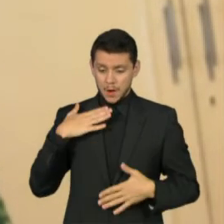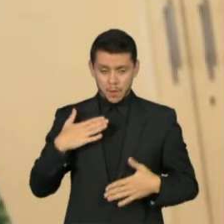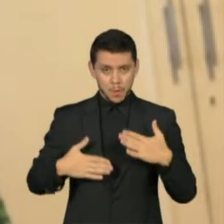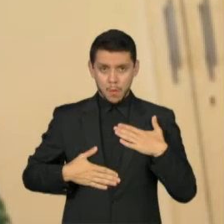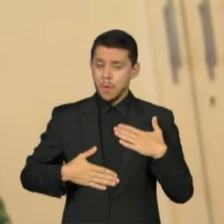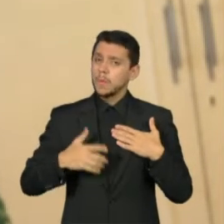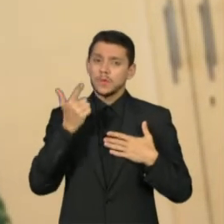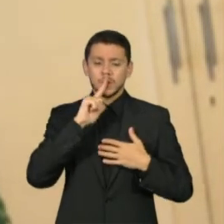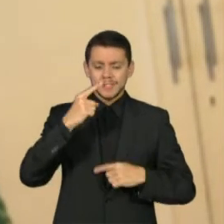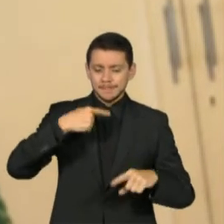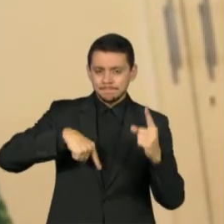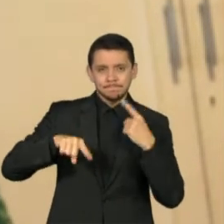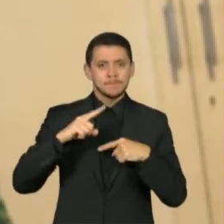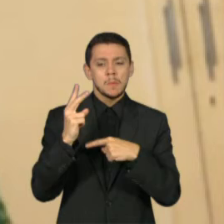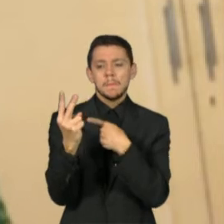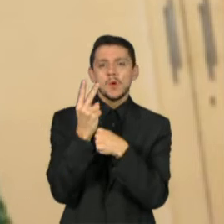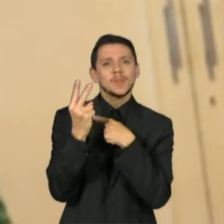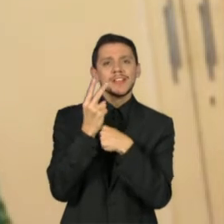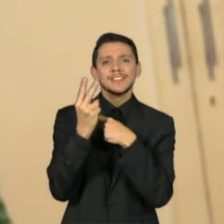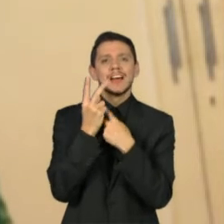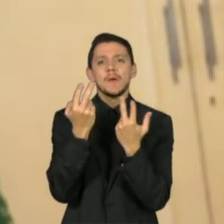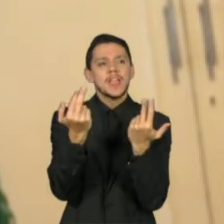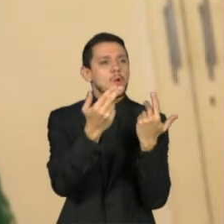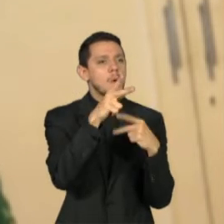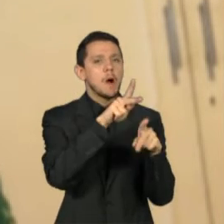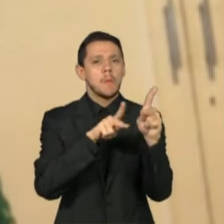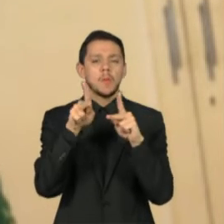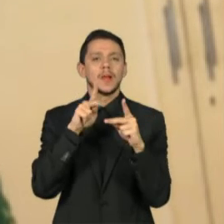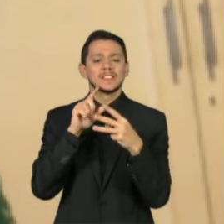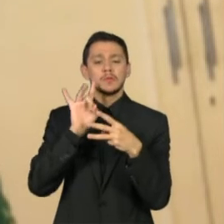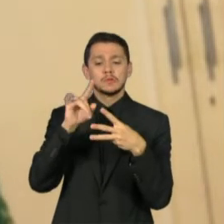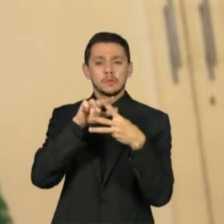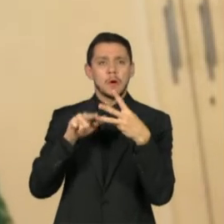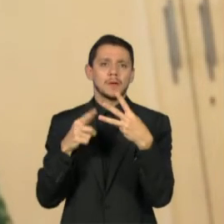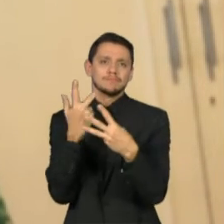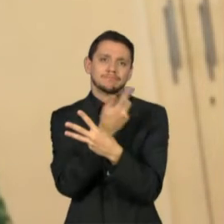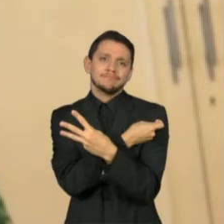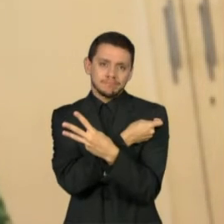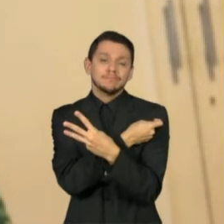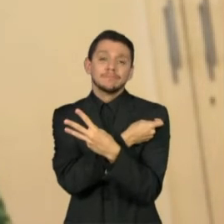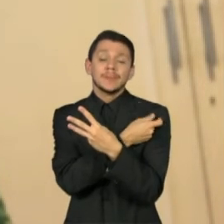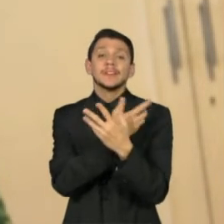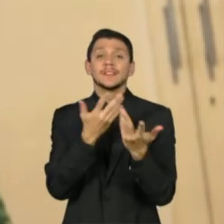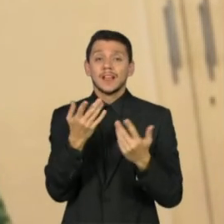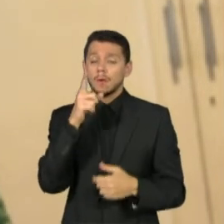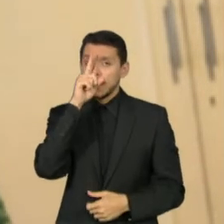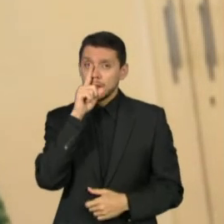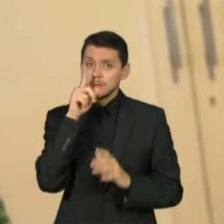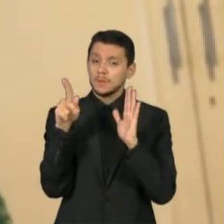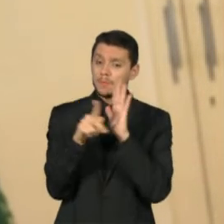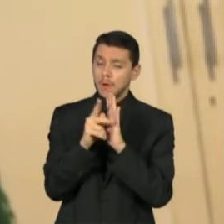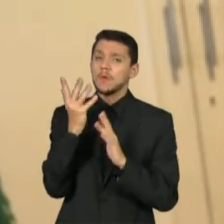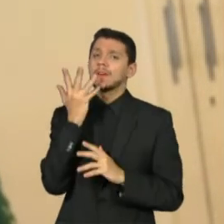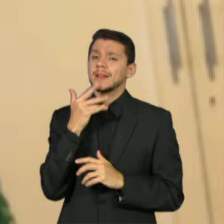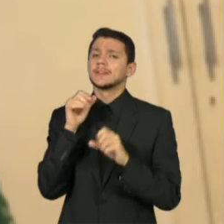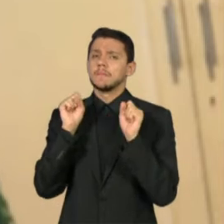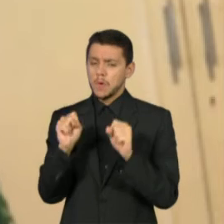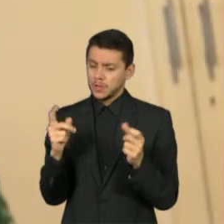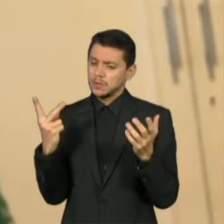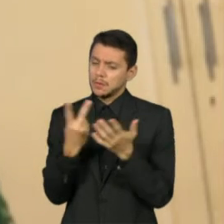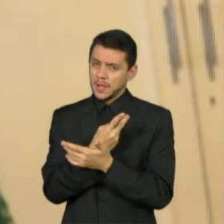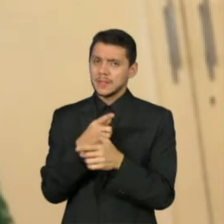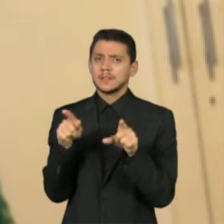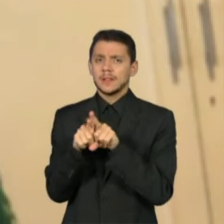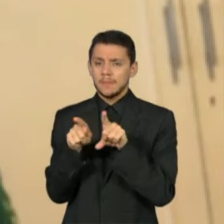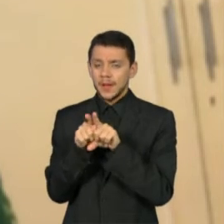resto da população com apenas 3 doses. Então, além de ser um risco para as próprias crianças, as crianças terminam